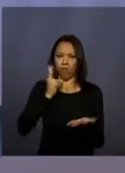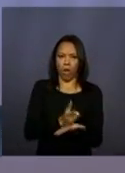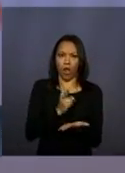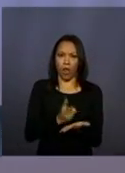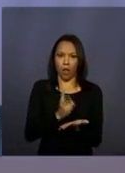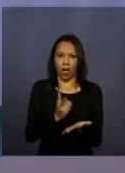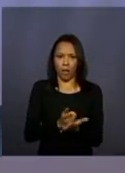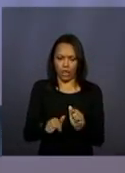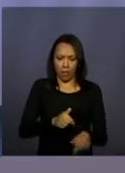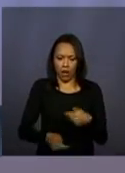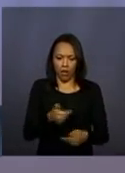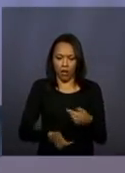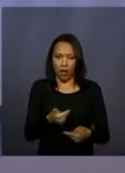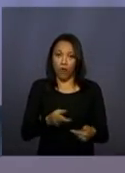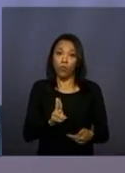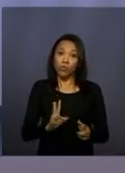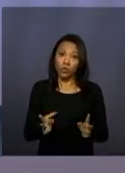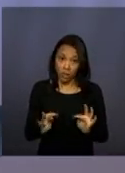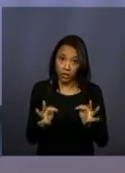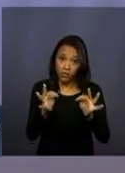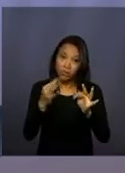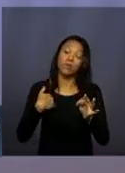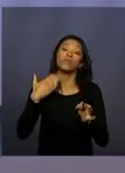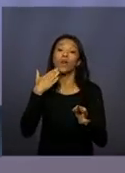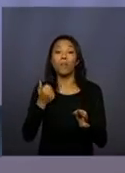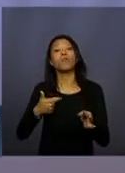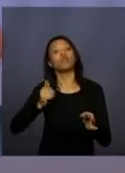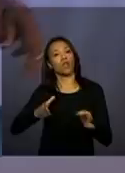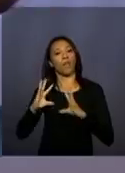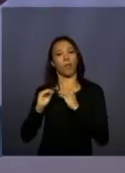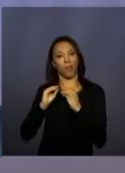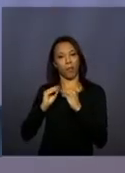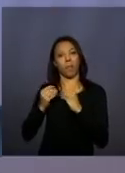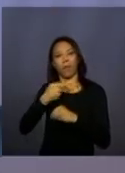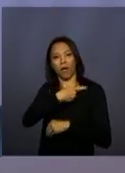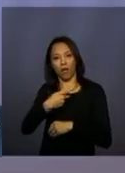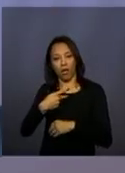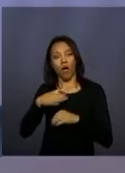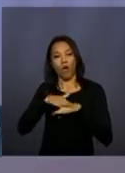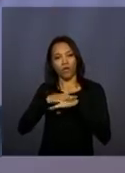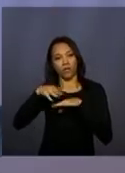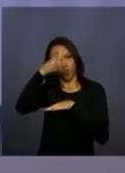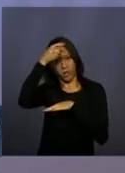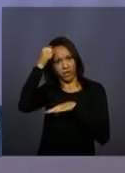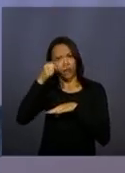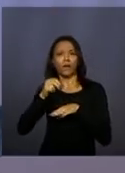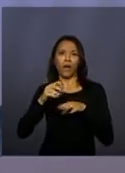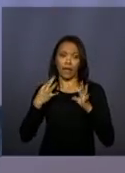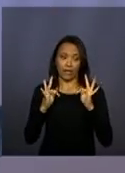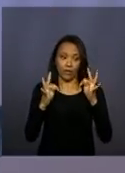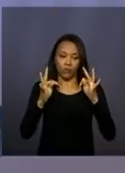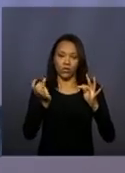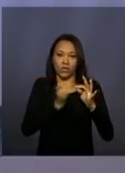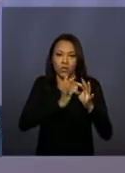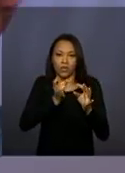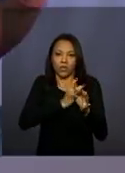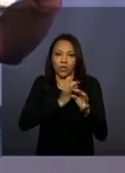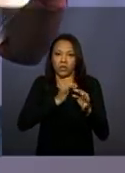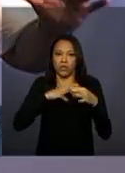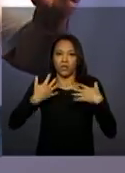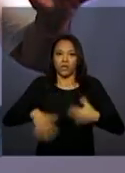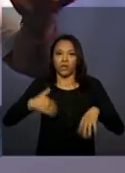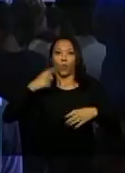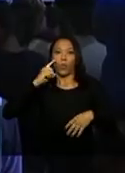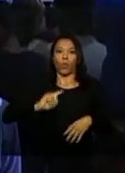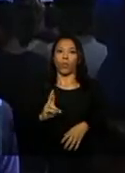E nem que as tecnologias, que a gente sabe, nós conversamos isso, prefeito, as tecnologias sempre nos dão medo. Nós sempre temos medo